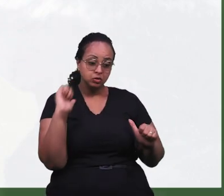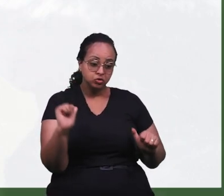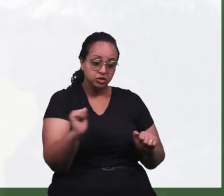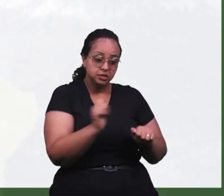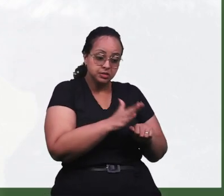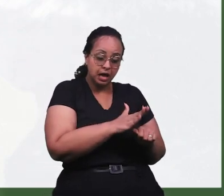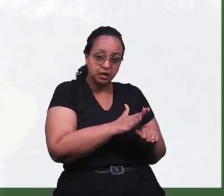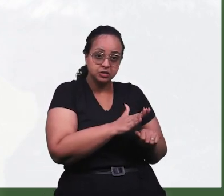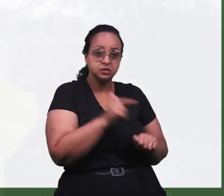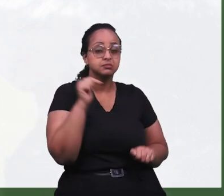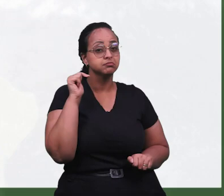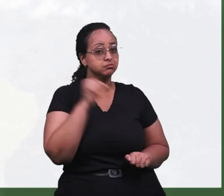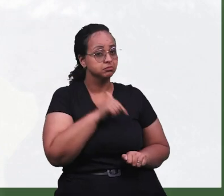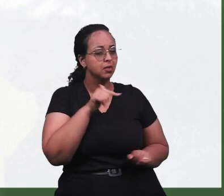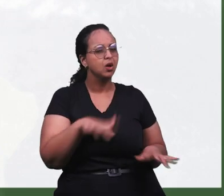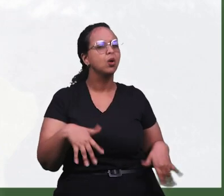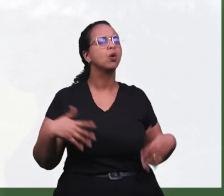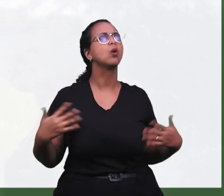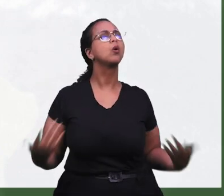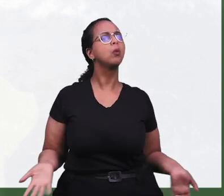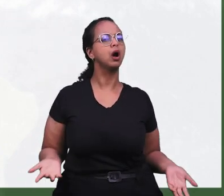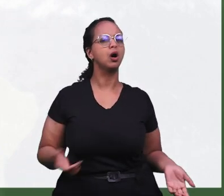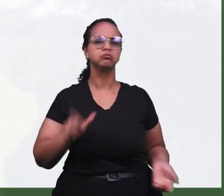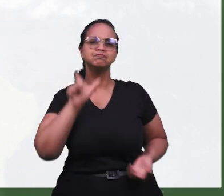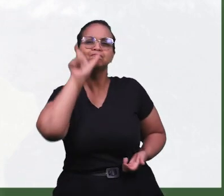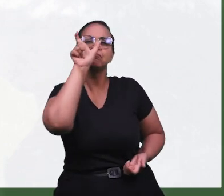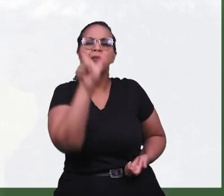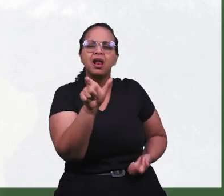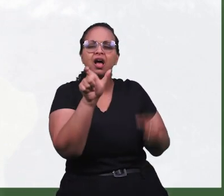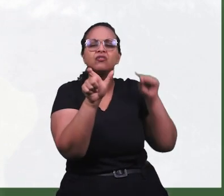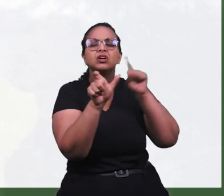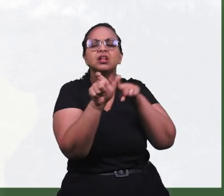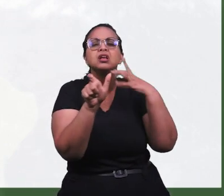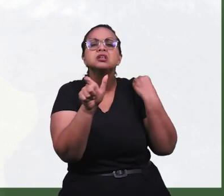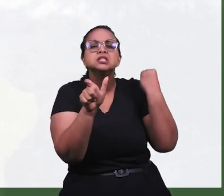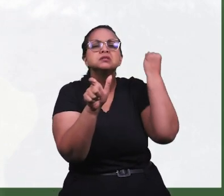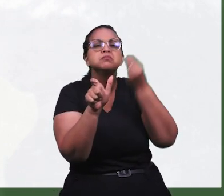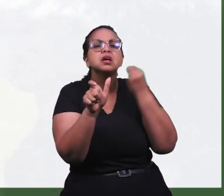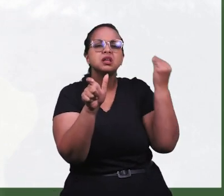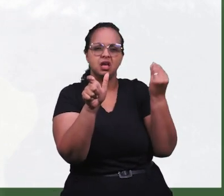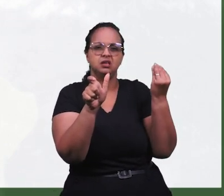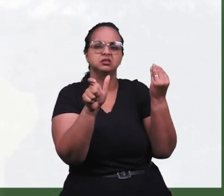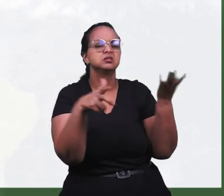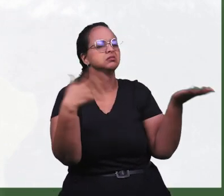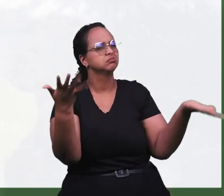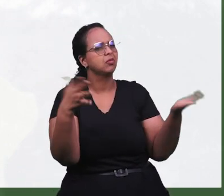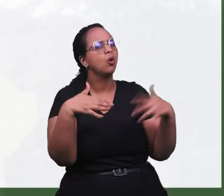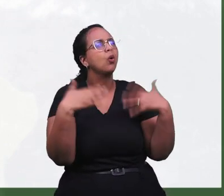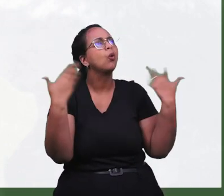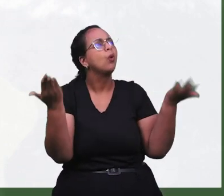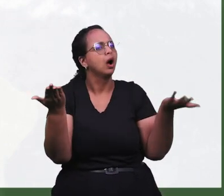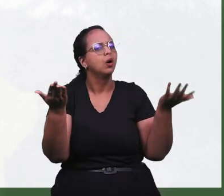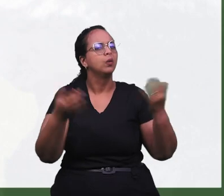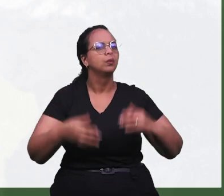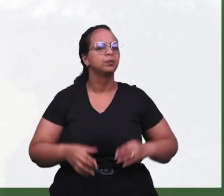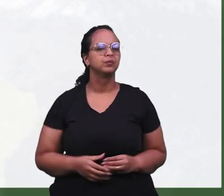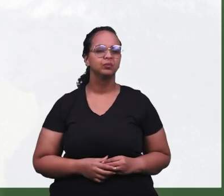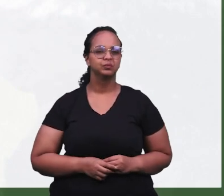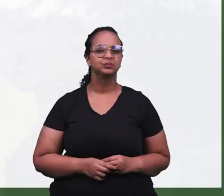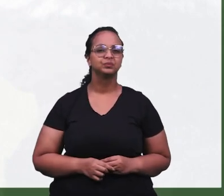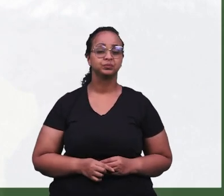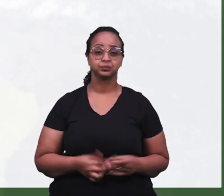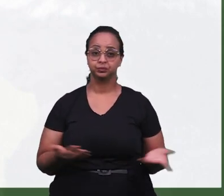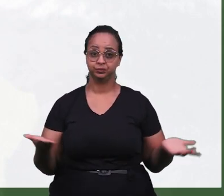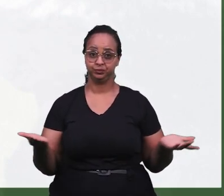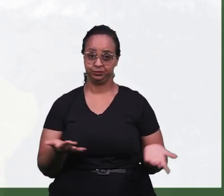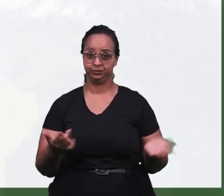identificar, então, a expressão que define a experiência da obra em nosso meio na condição de remanescentes, né?